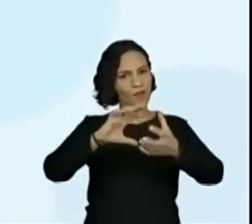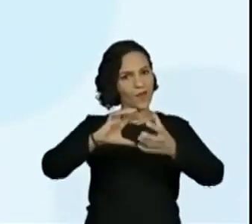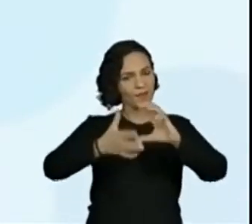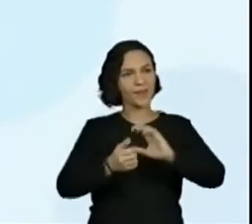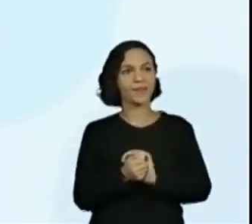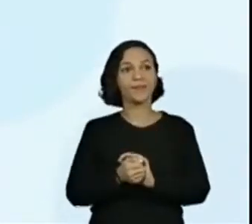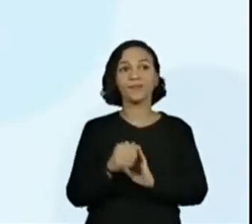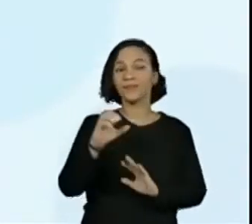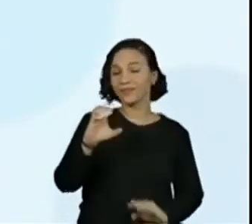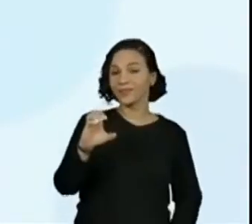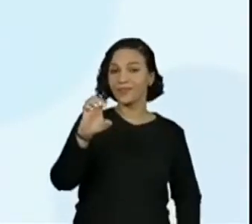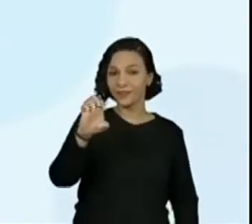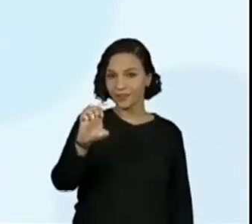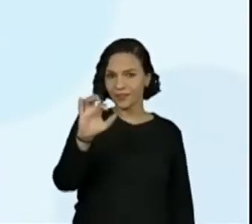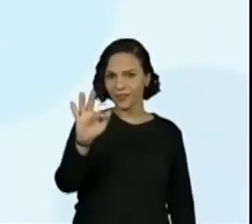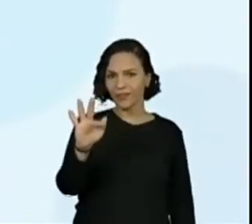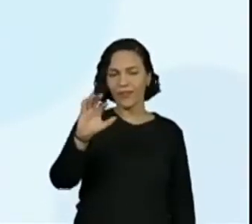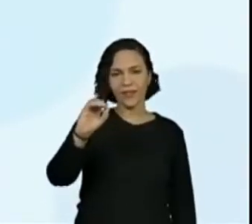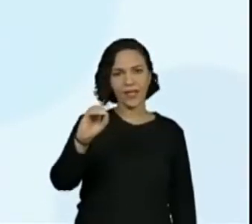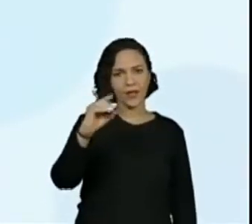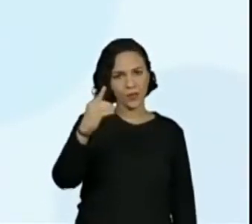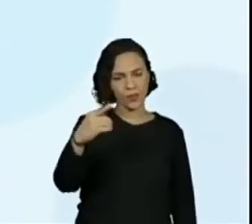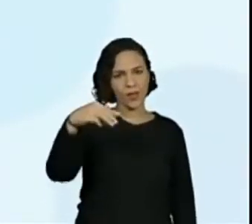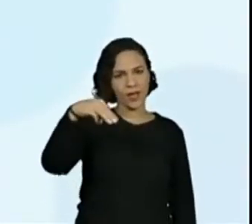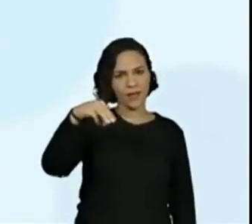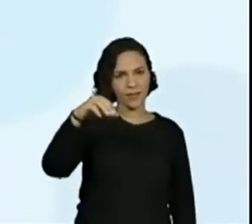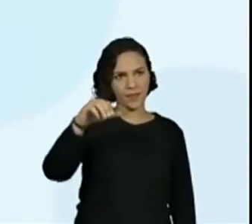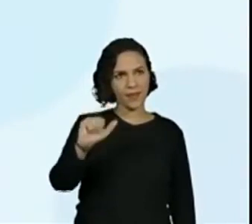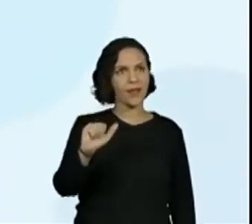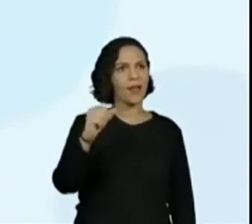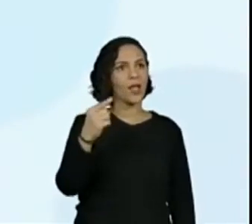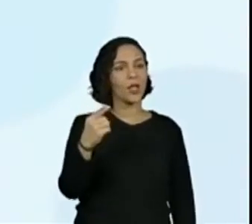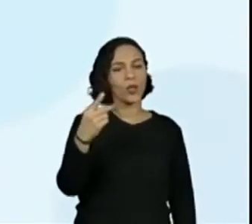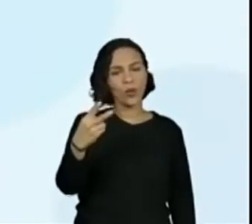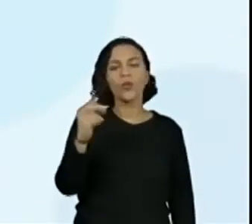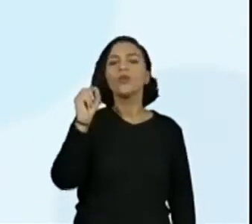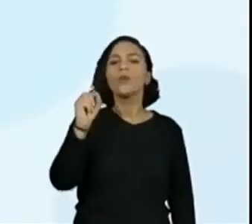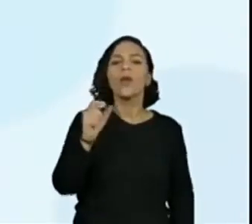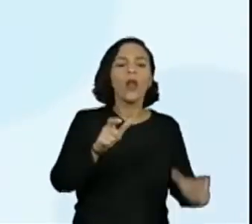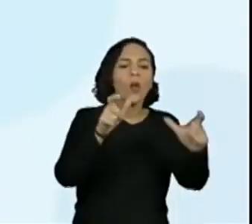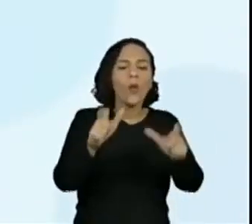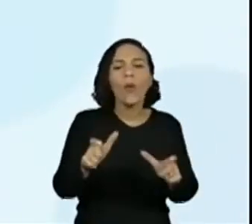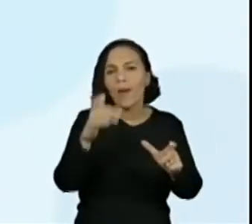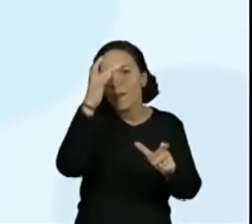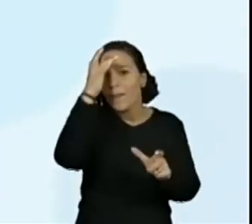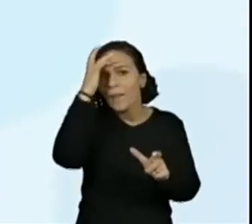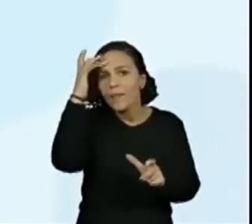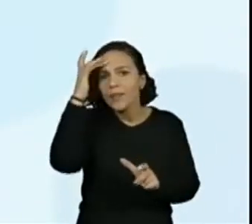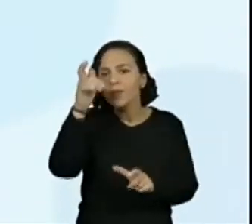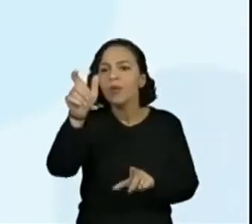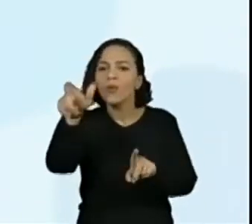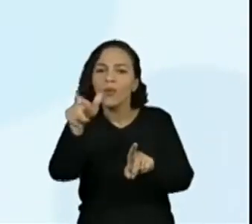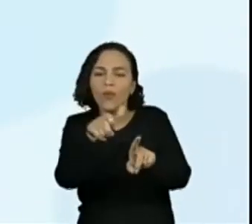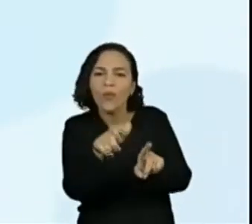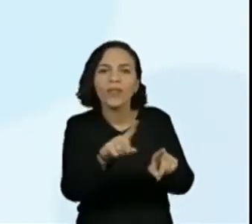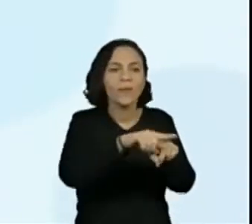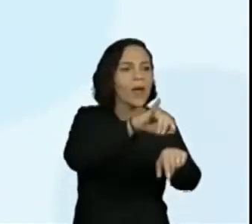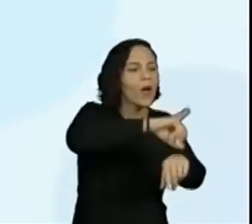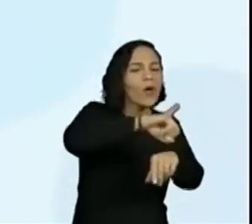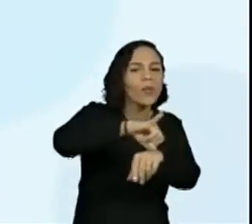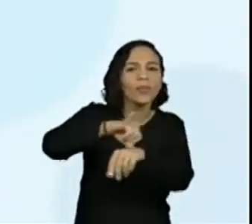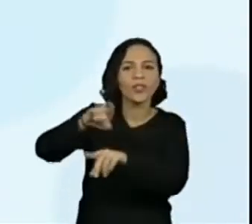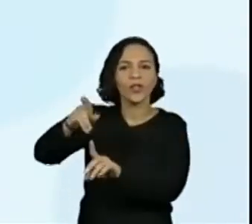EF01MA12, descrever a localização de pessoas e de objetos no espaço segundo um dado ponto de